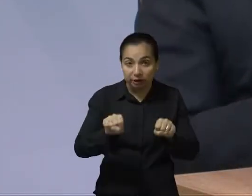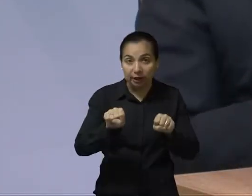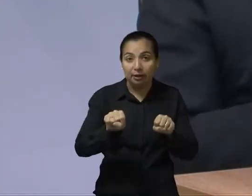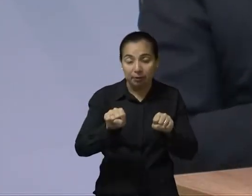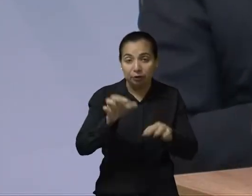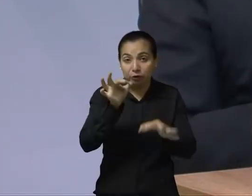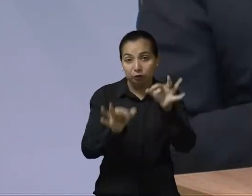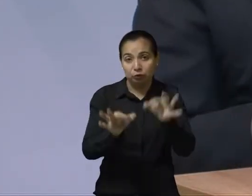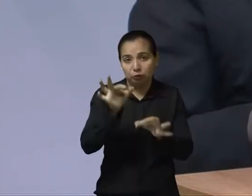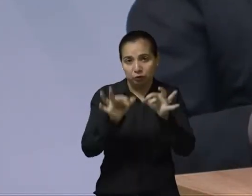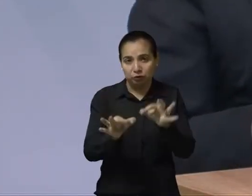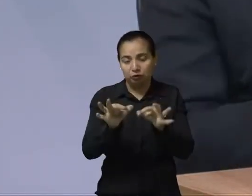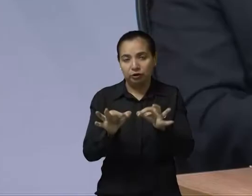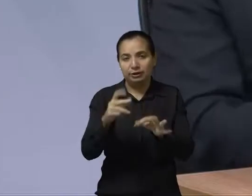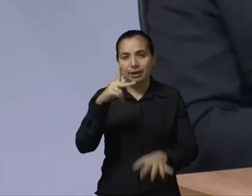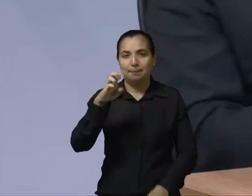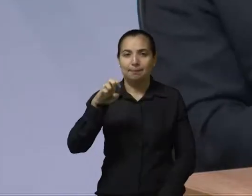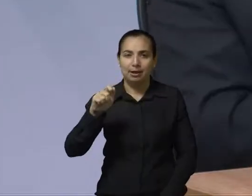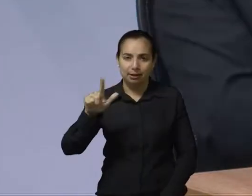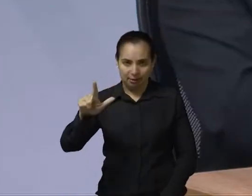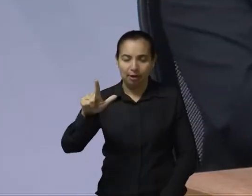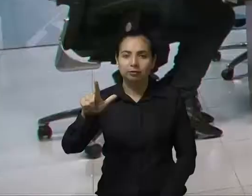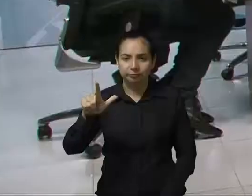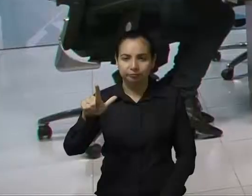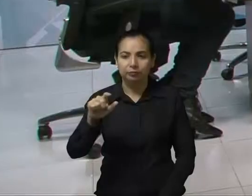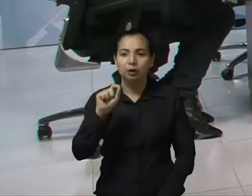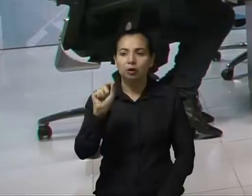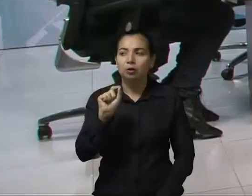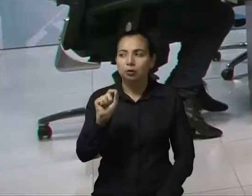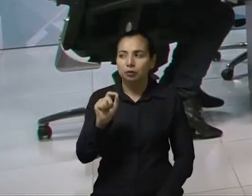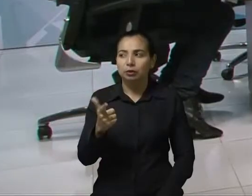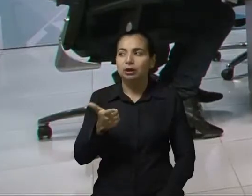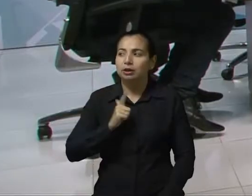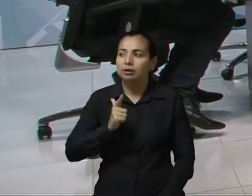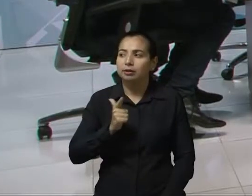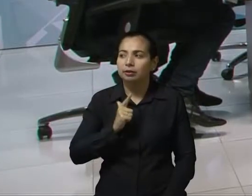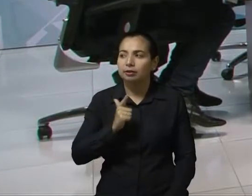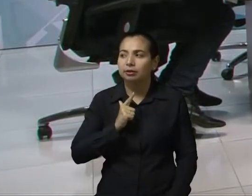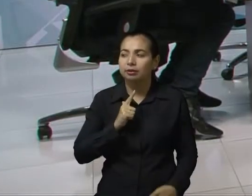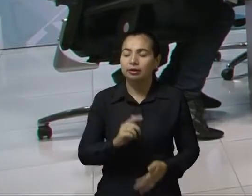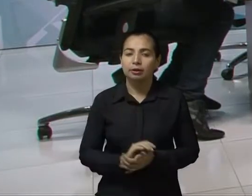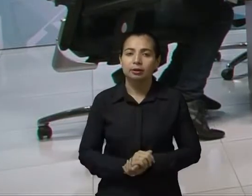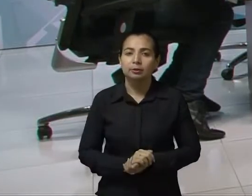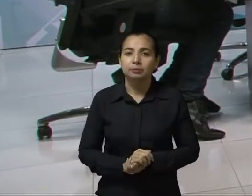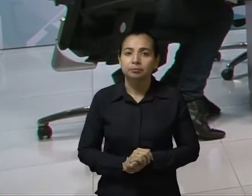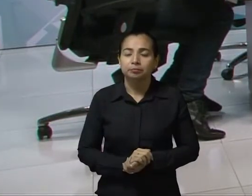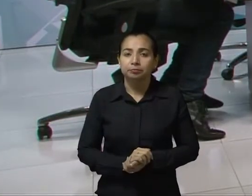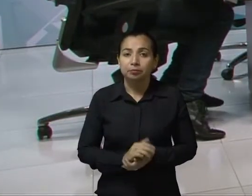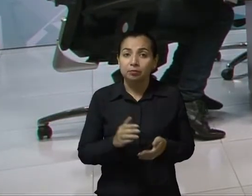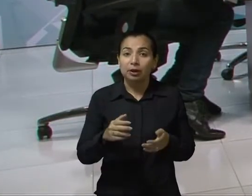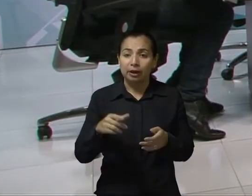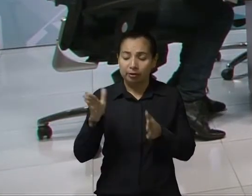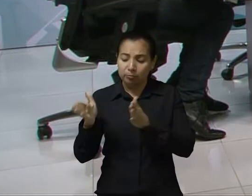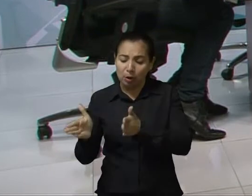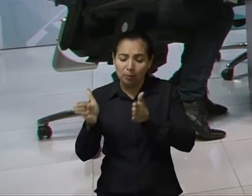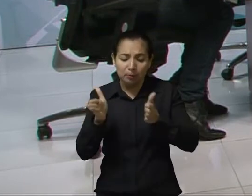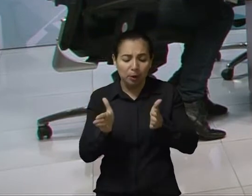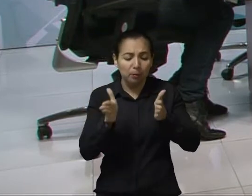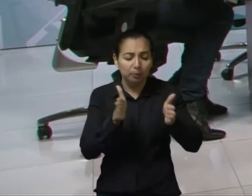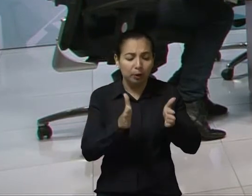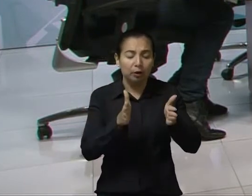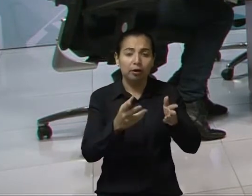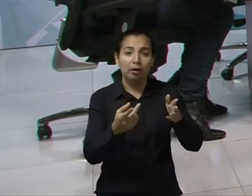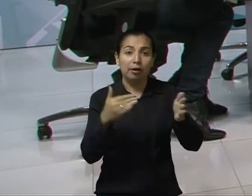ele inicia com polícia, né, e termina com o sistema penitenciário. Esse processo, existe uma